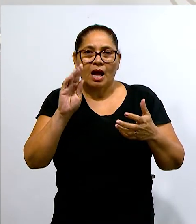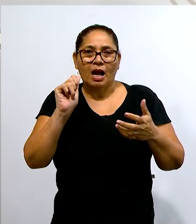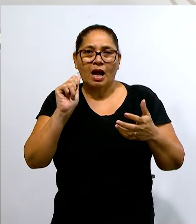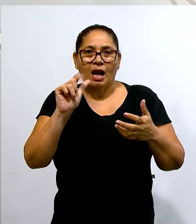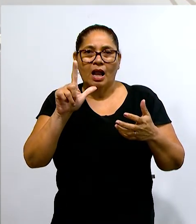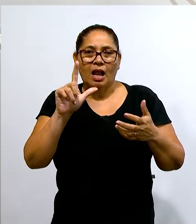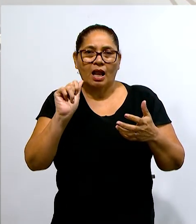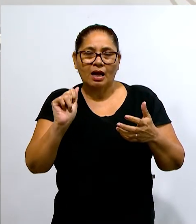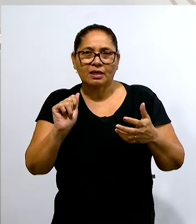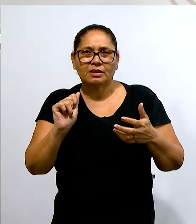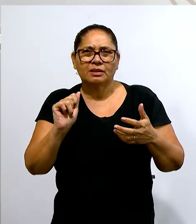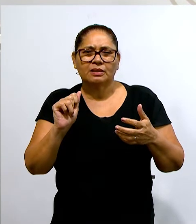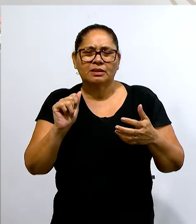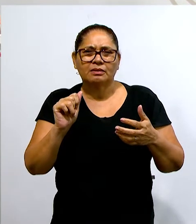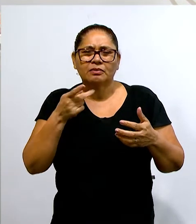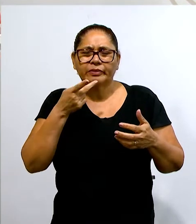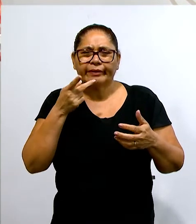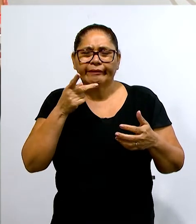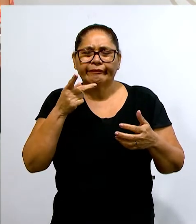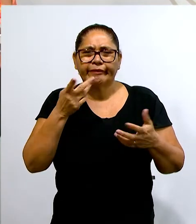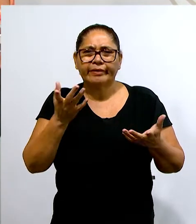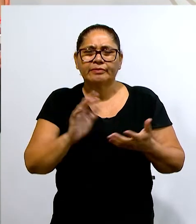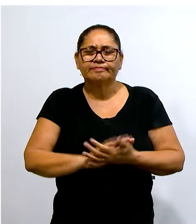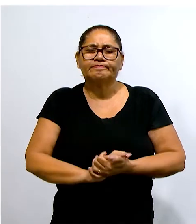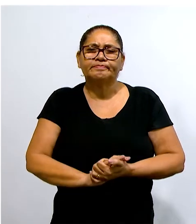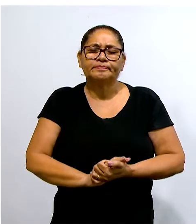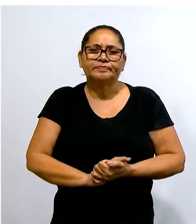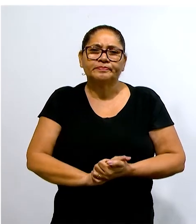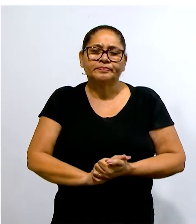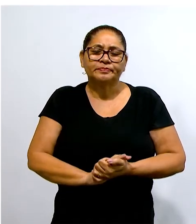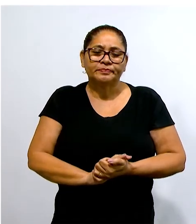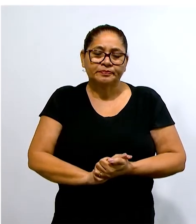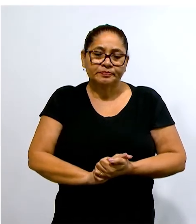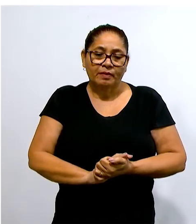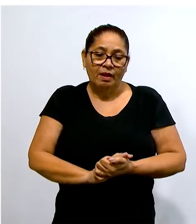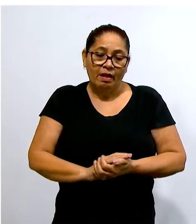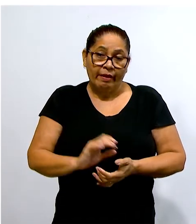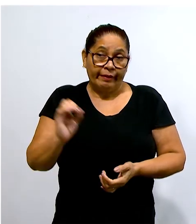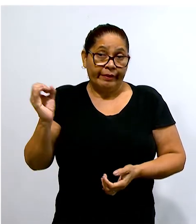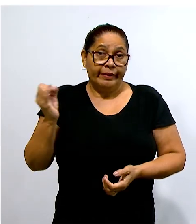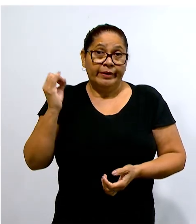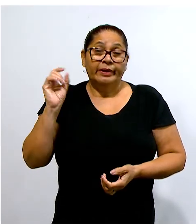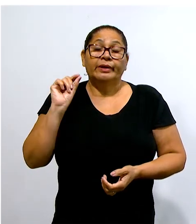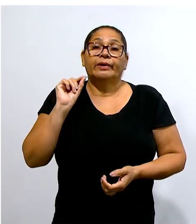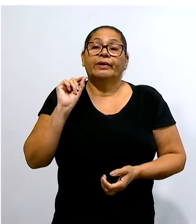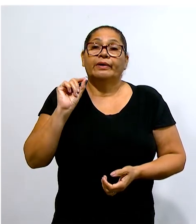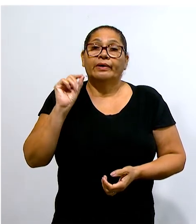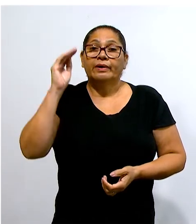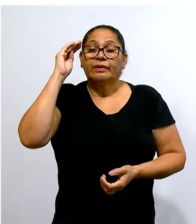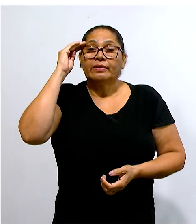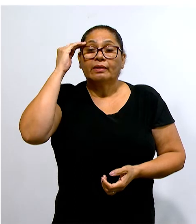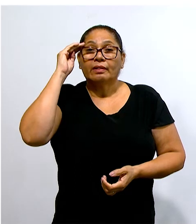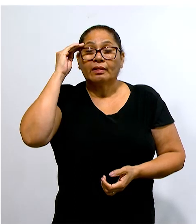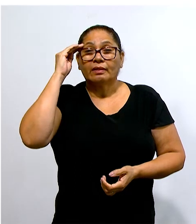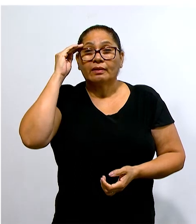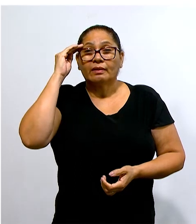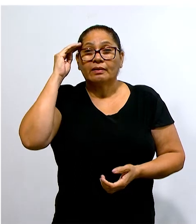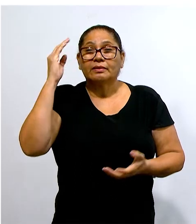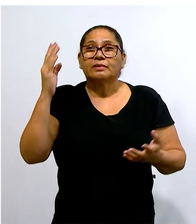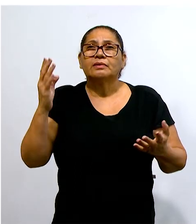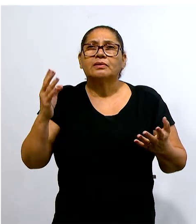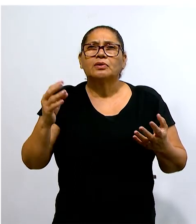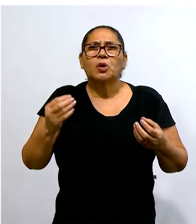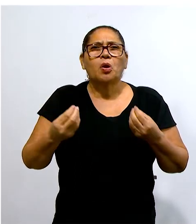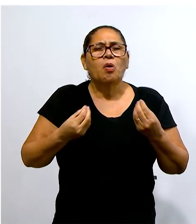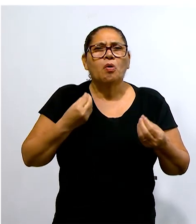avaliação? Vamos ver um pouquinho? E aí é importante o quê? A gente entender qual deve ser